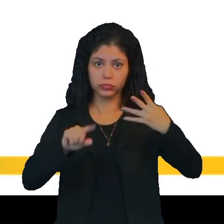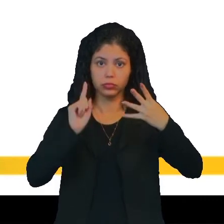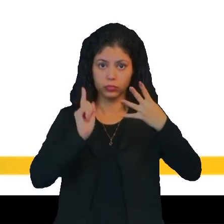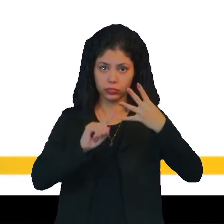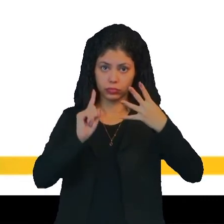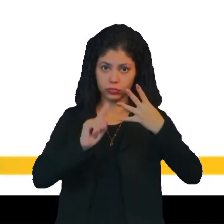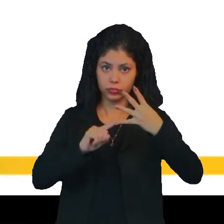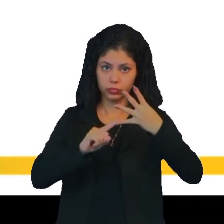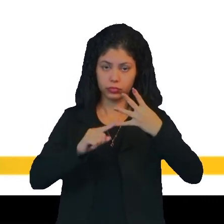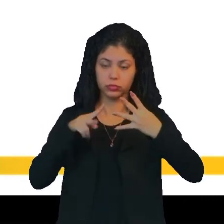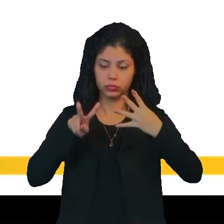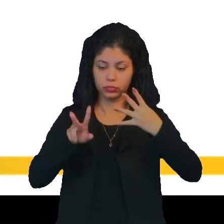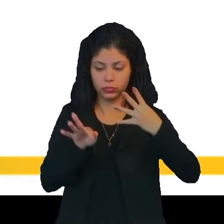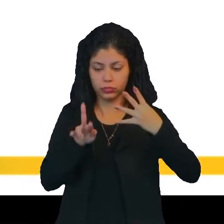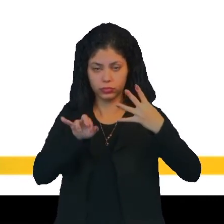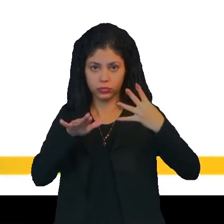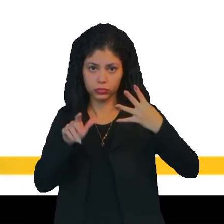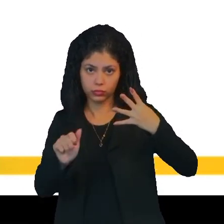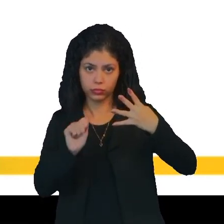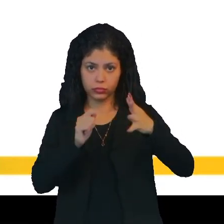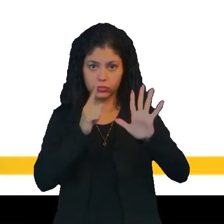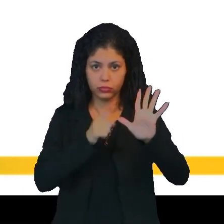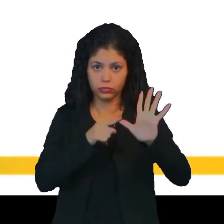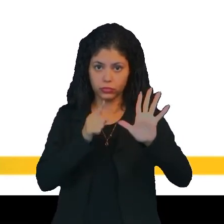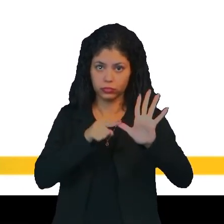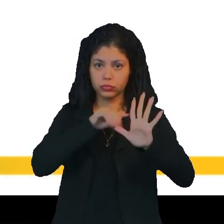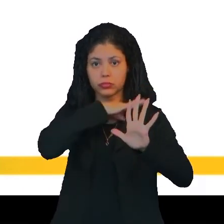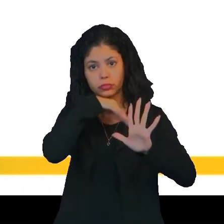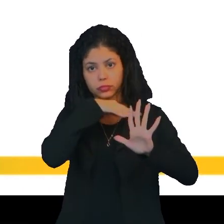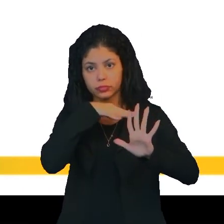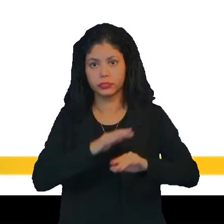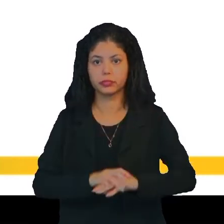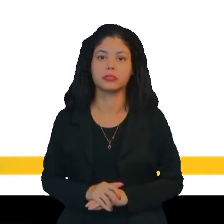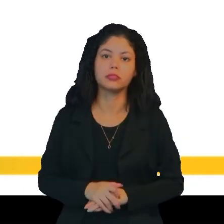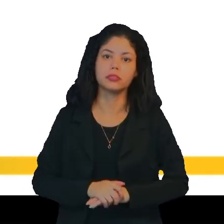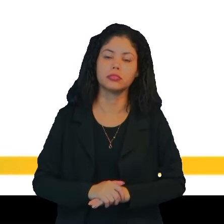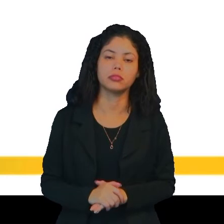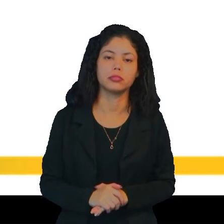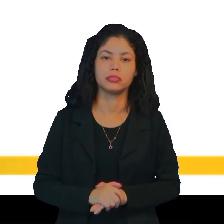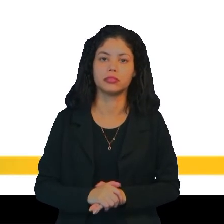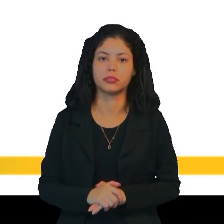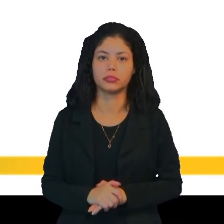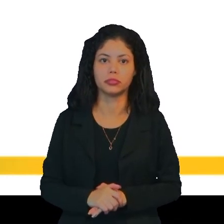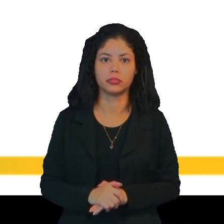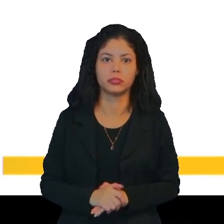aclorofilados, plantas são vegetais e animalia são animais.